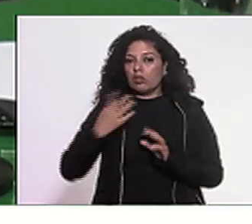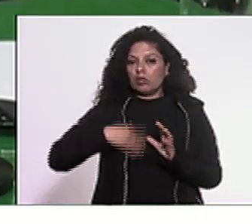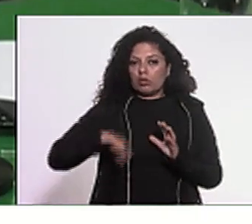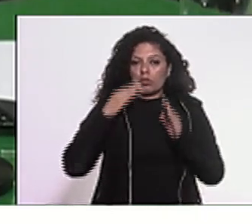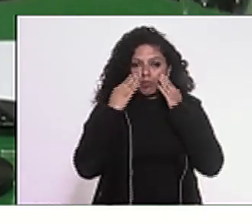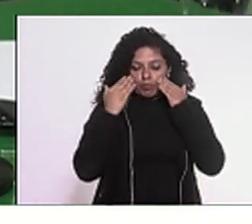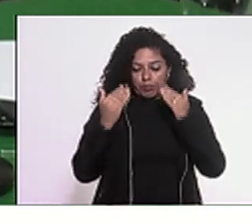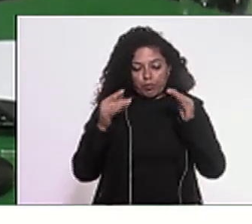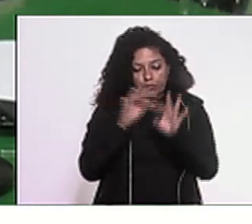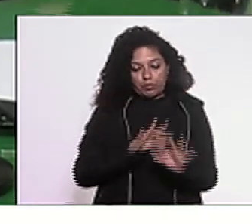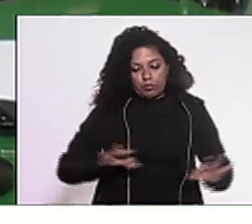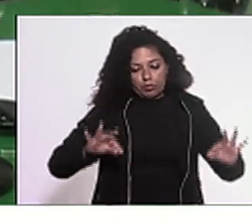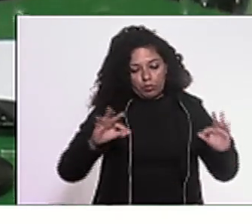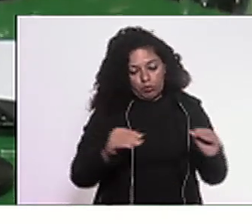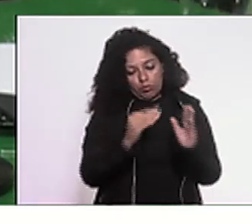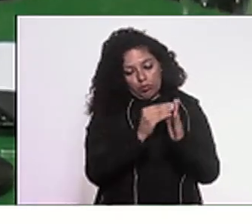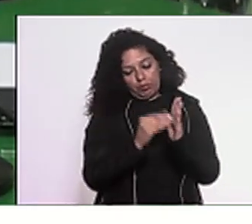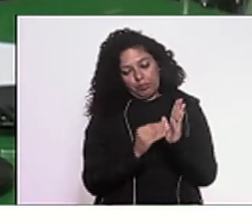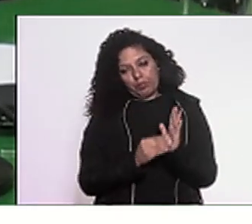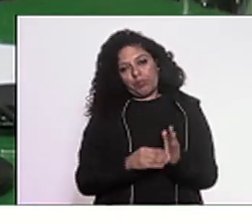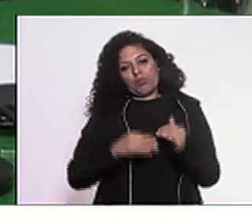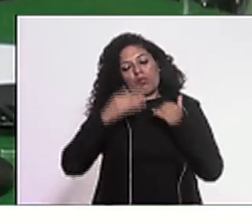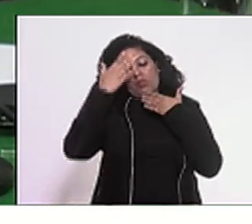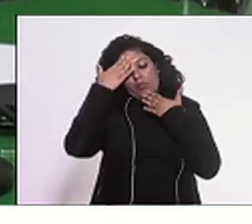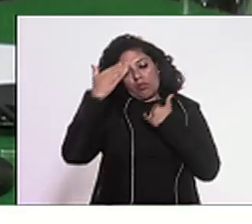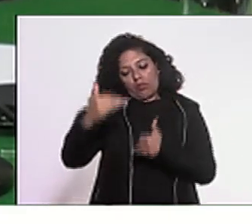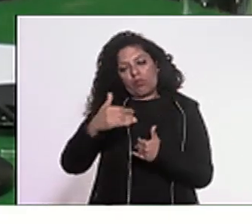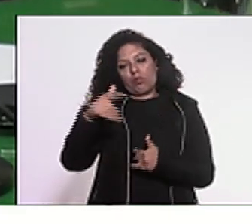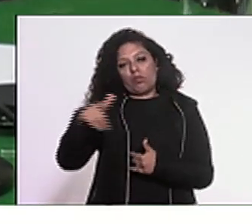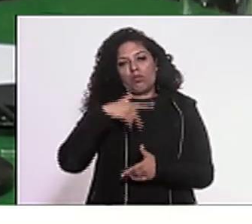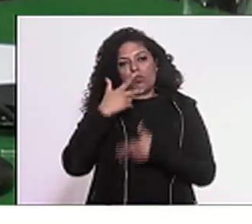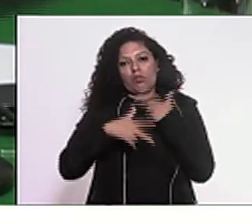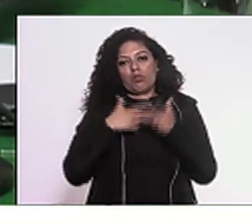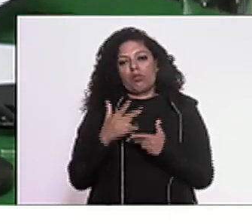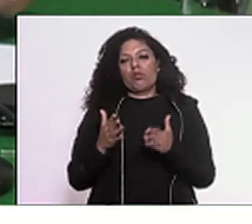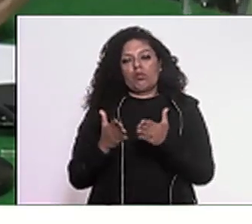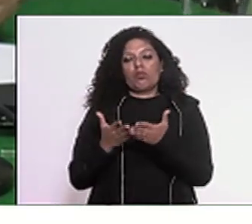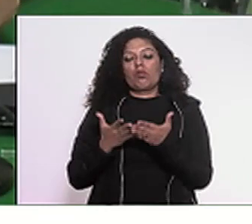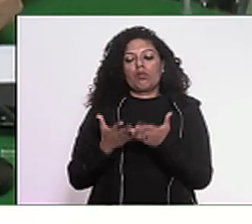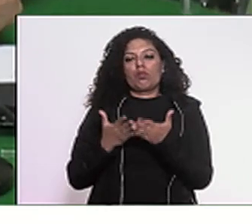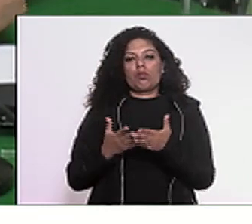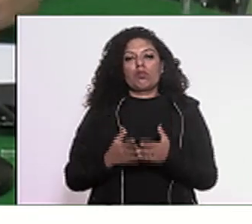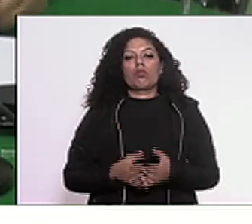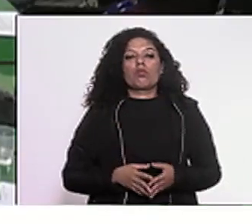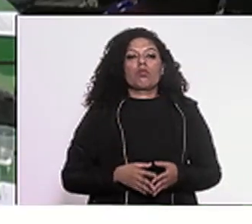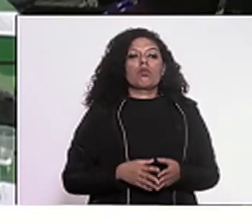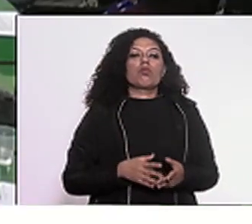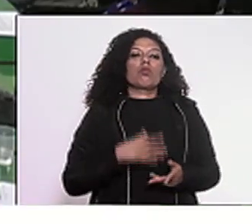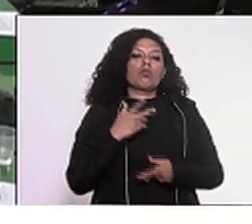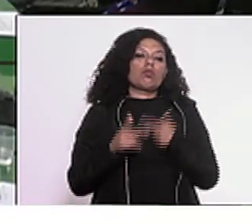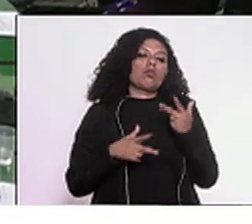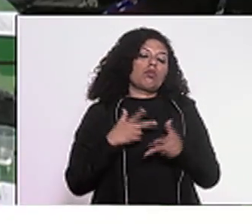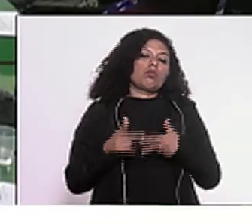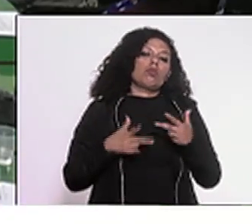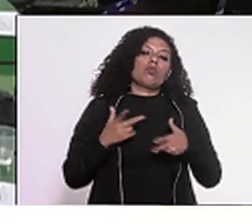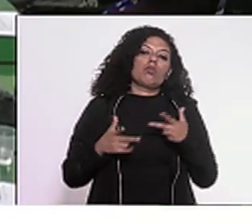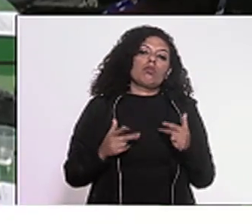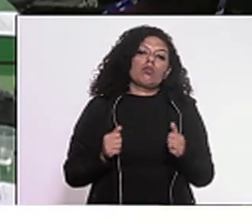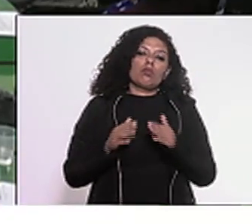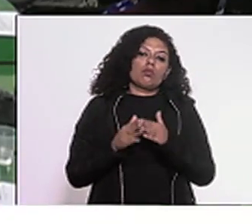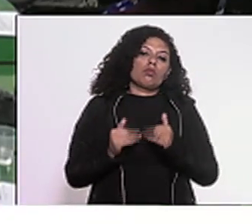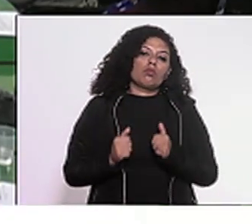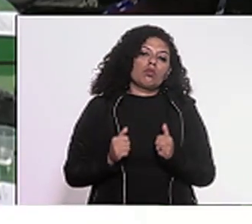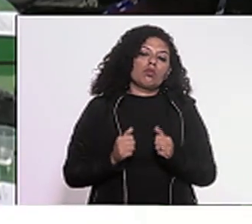regulamentar todas essas questões. Eu agradeço a participação. Eu quero aqui passar a palavra para